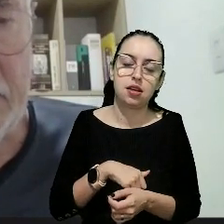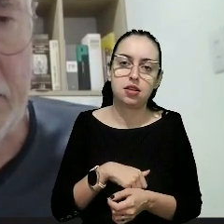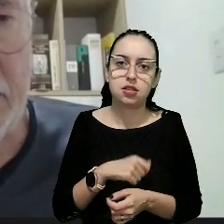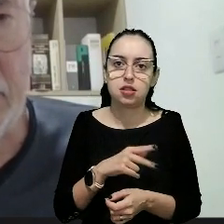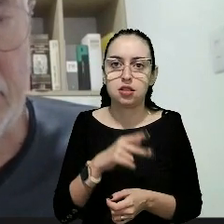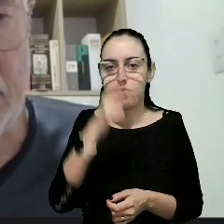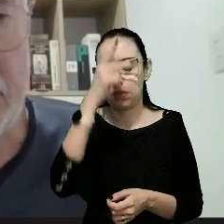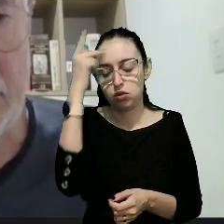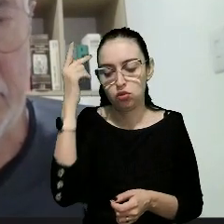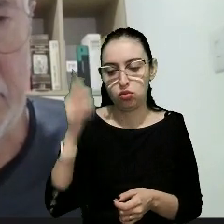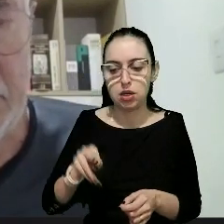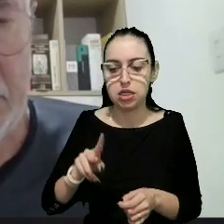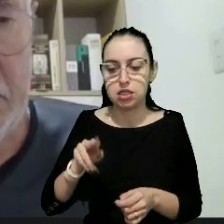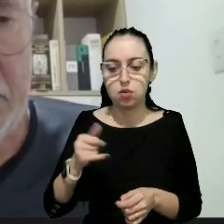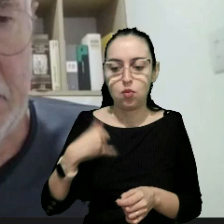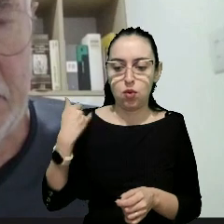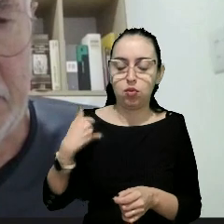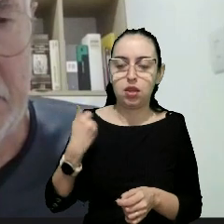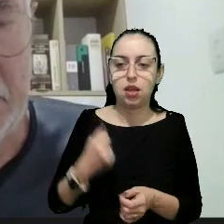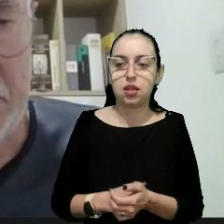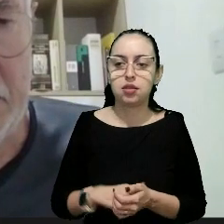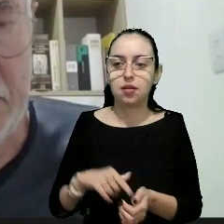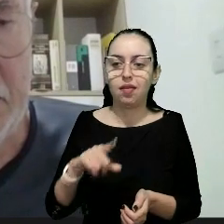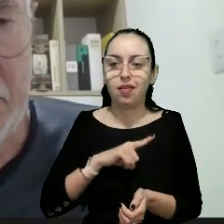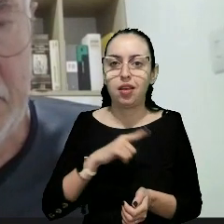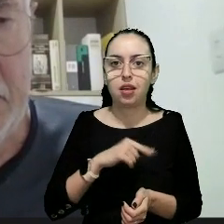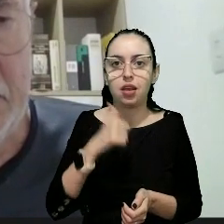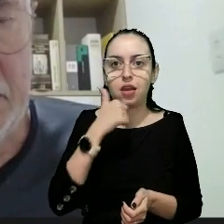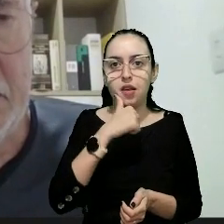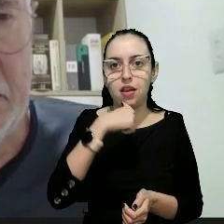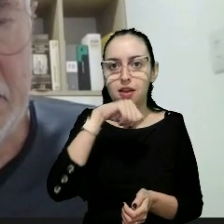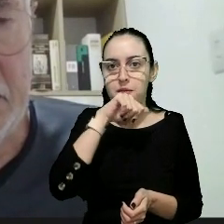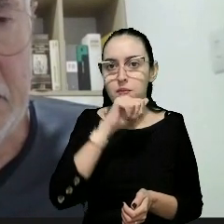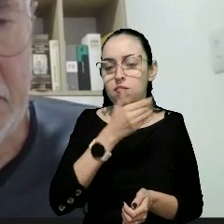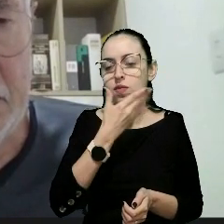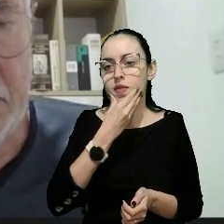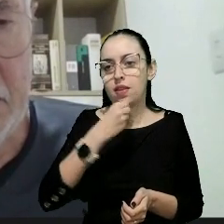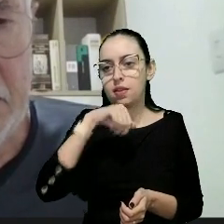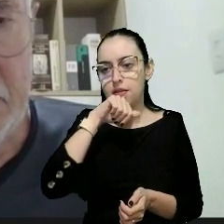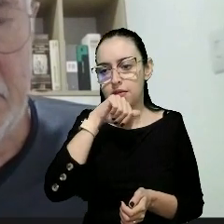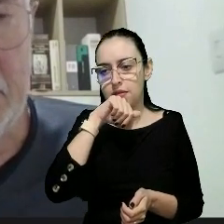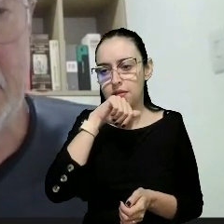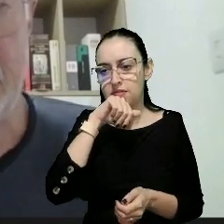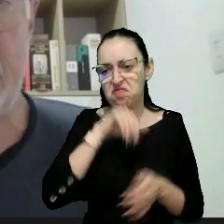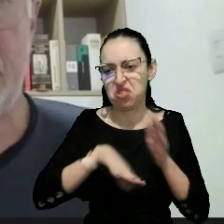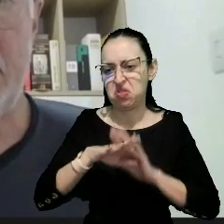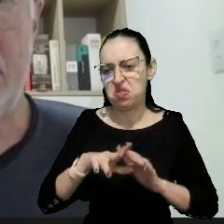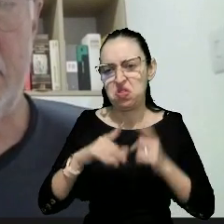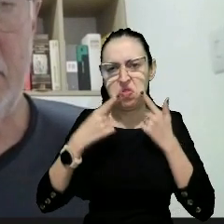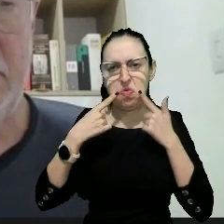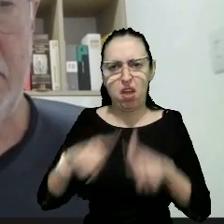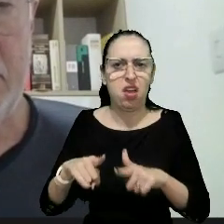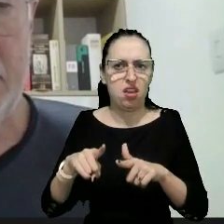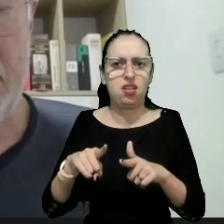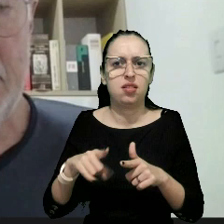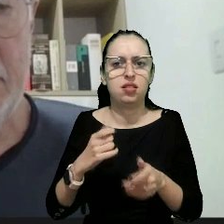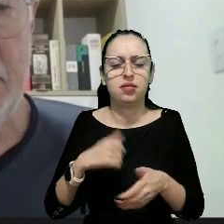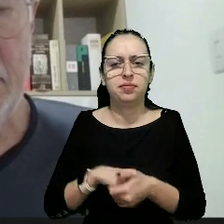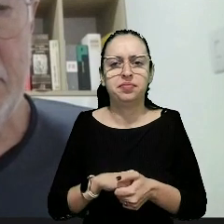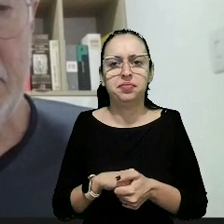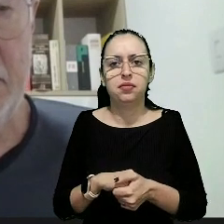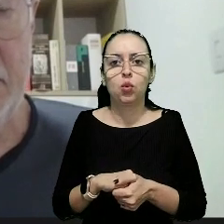nas amizades, assim, pessoas da minha idade que têm seus pais e tratam com tamanha